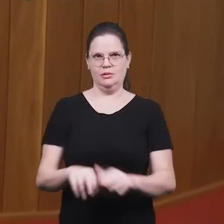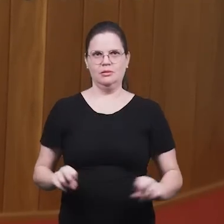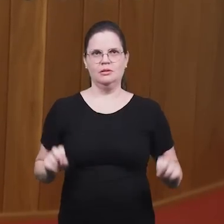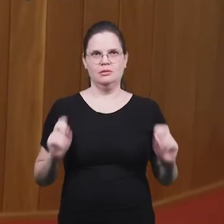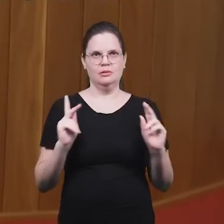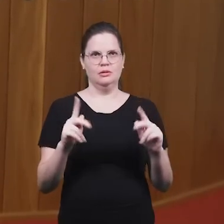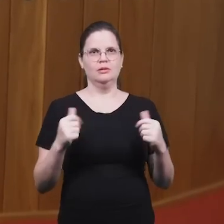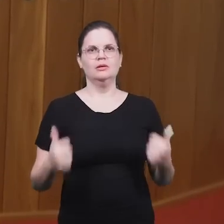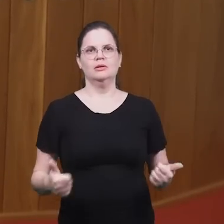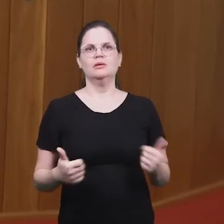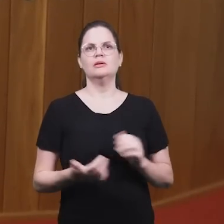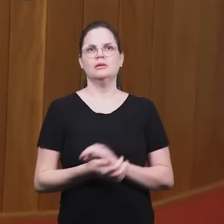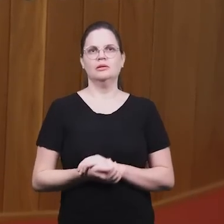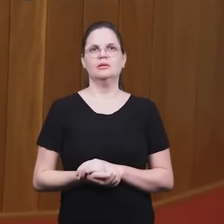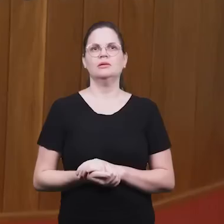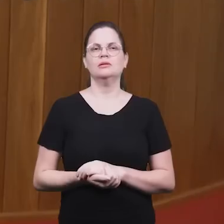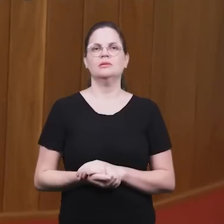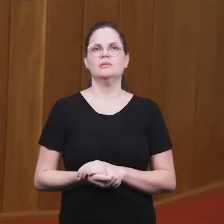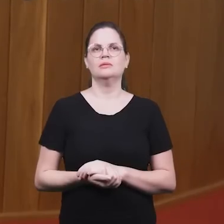bom?